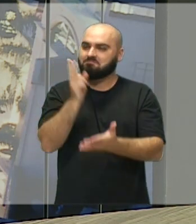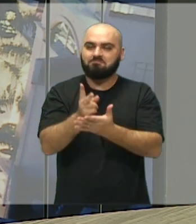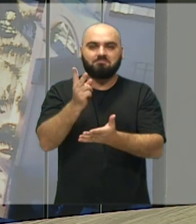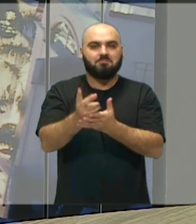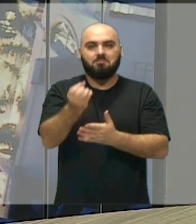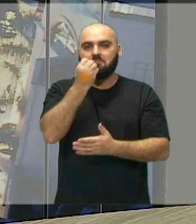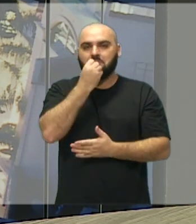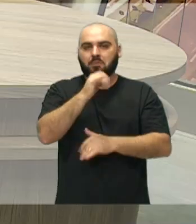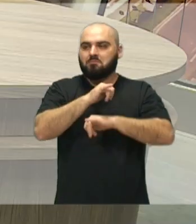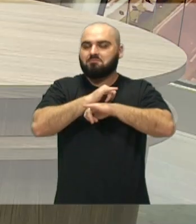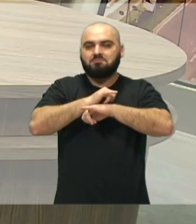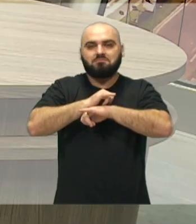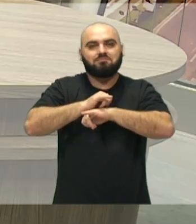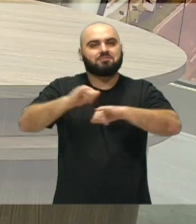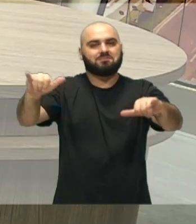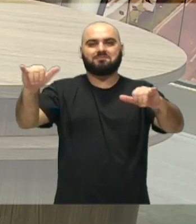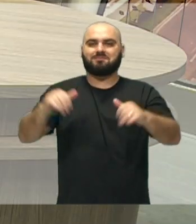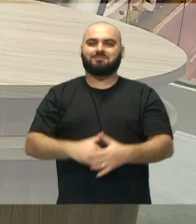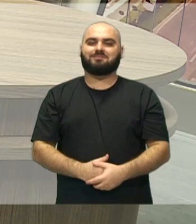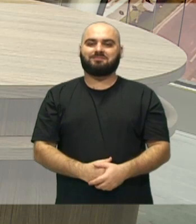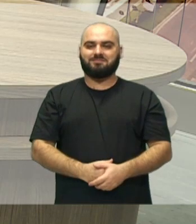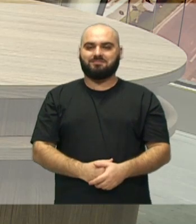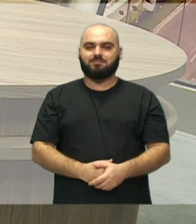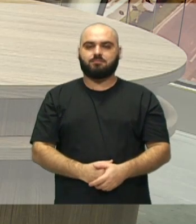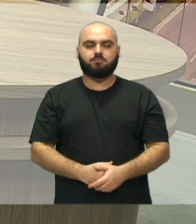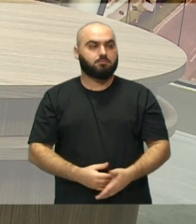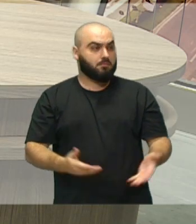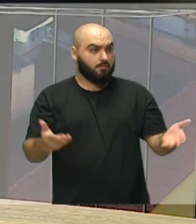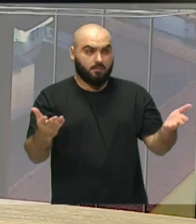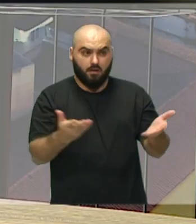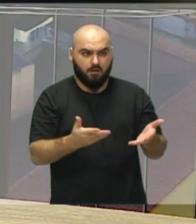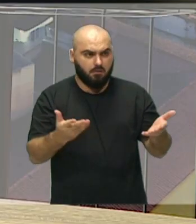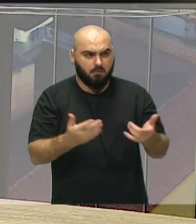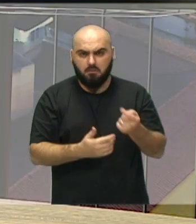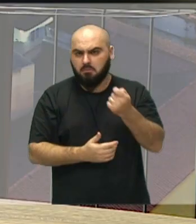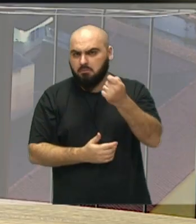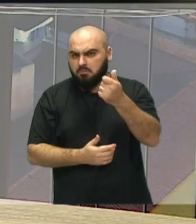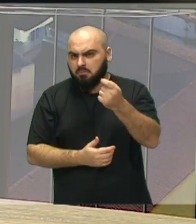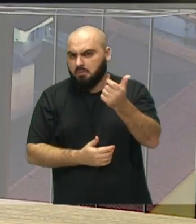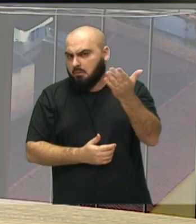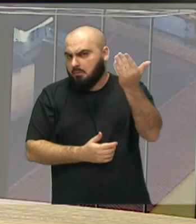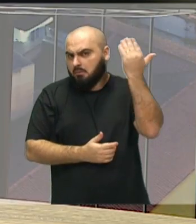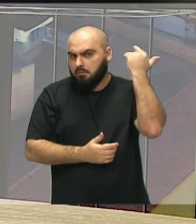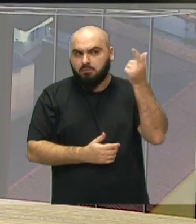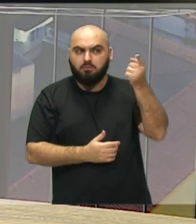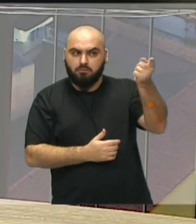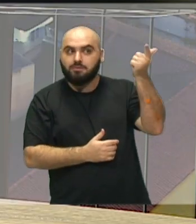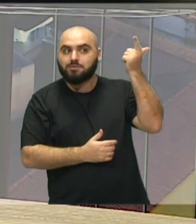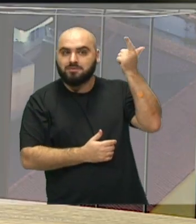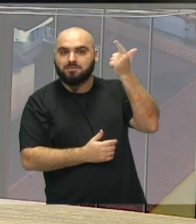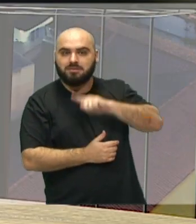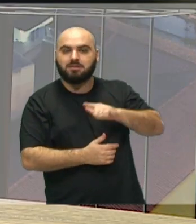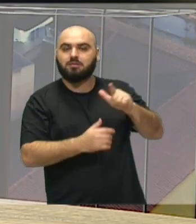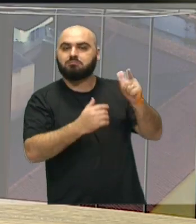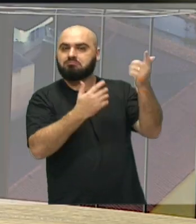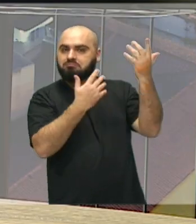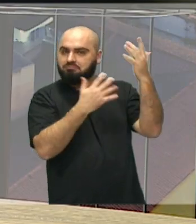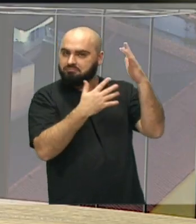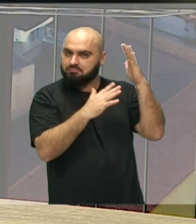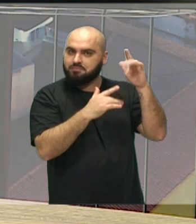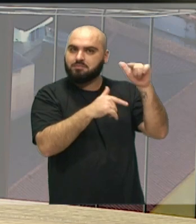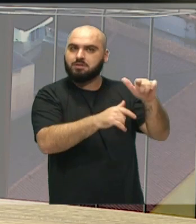divulgar a mensagem que a gente tem. Foi agora muito pouquinho, né, que você recebeu essa honraria aqui da Câmara,